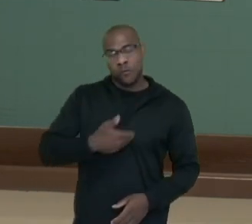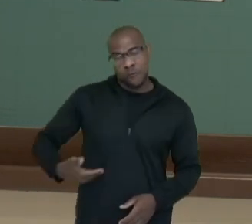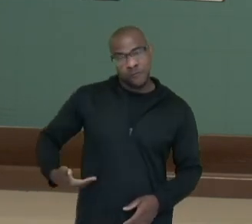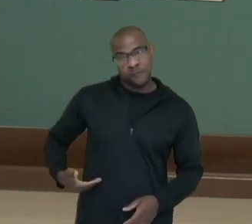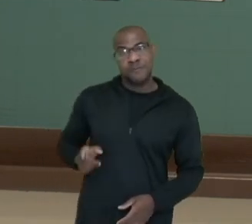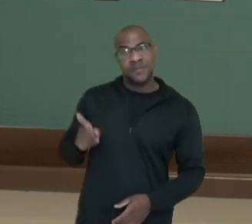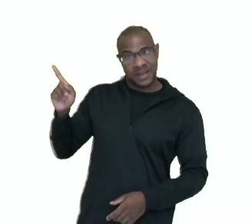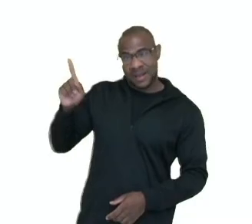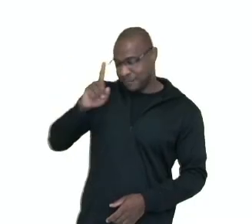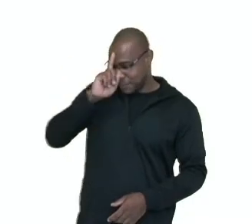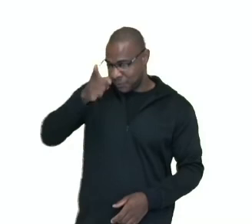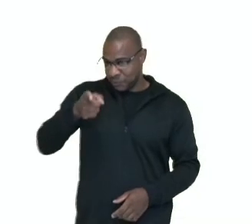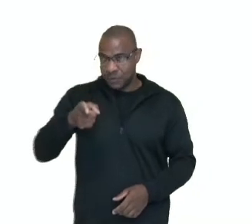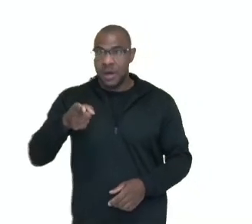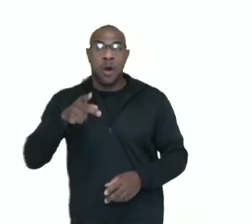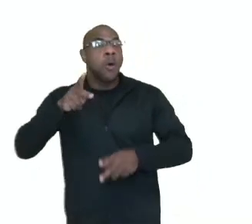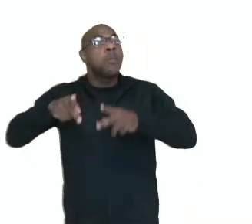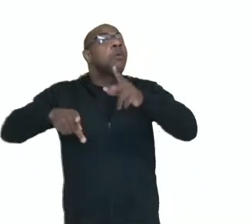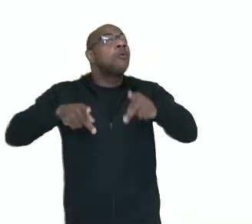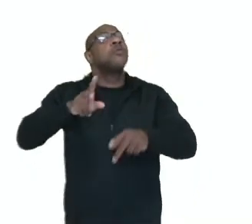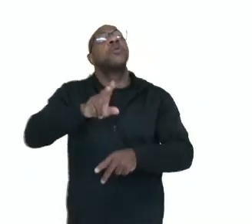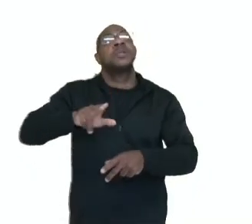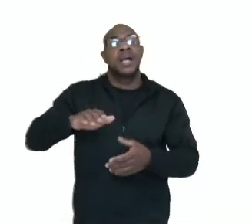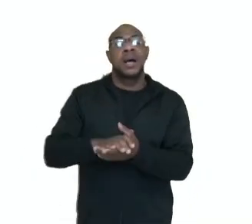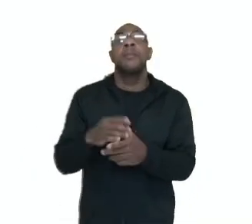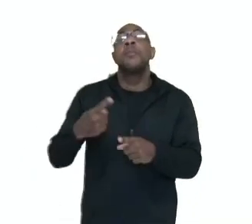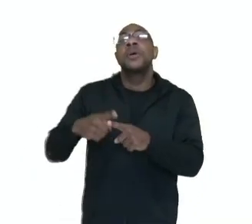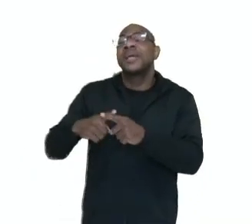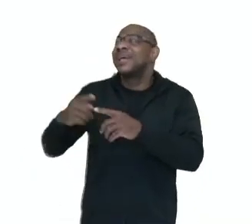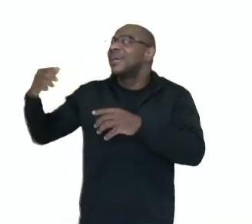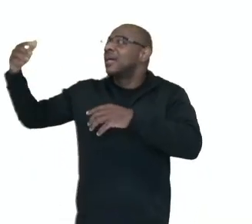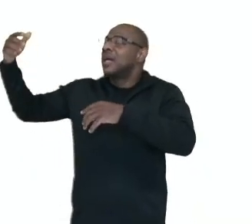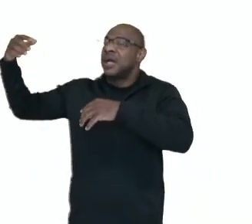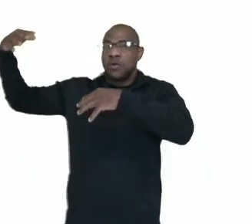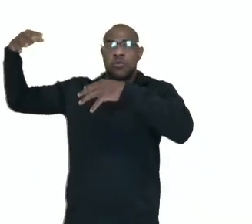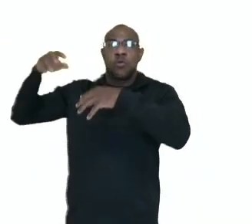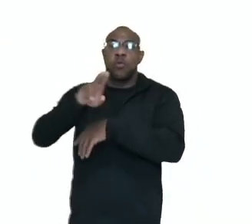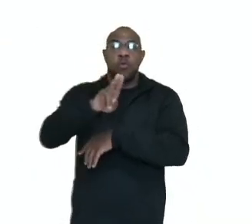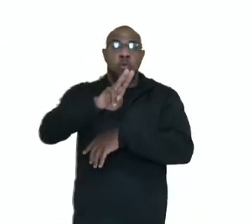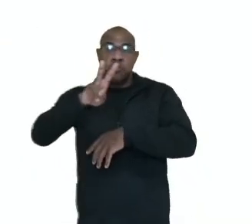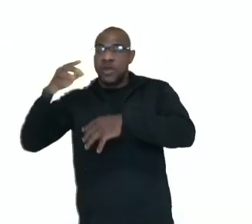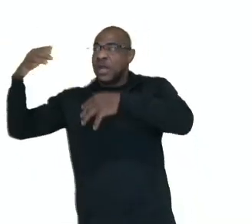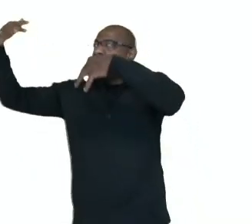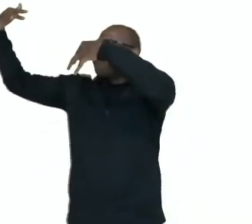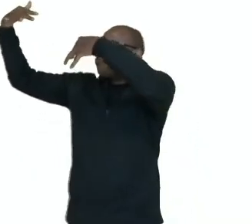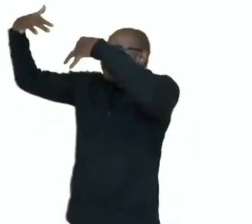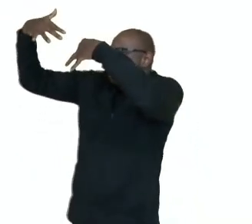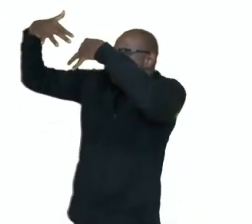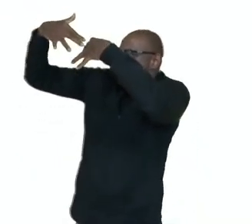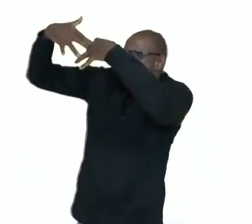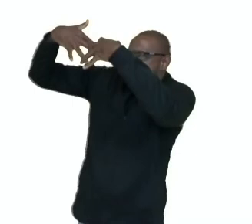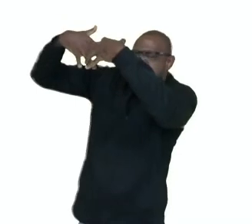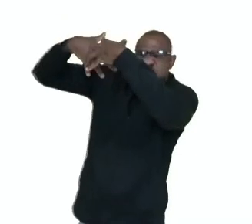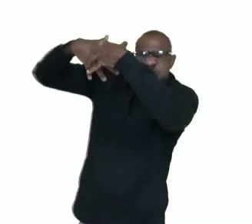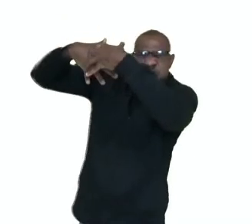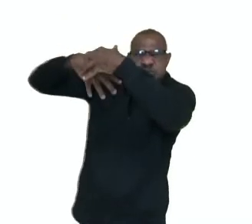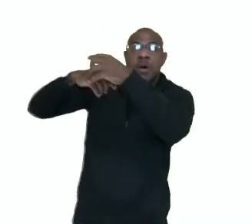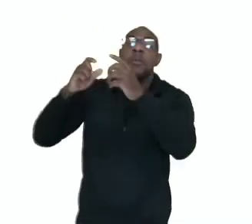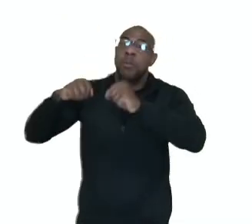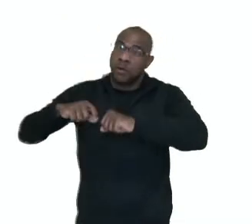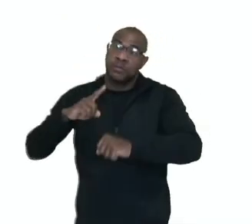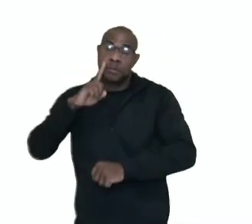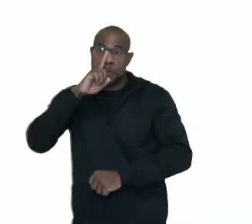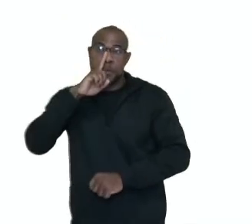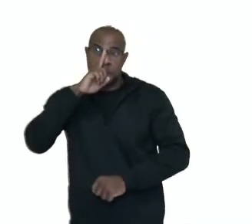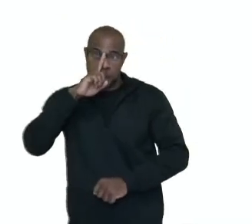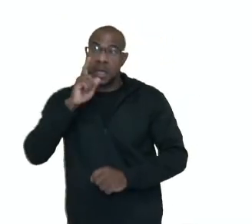aqui? O excesso de radiação ultravioleta pode causar danos aos seres vivos, como câncer